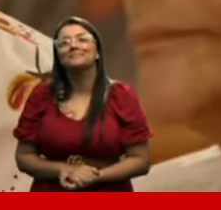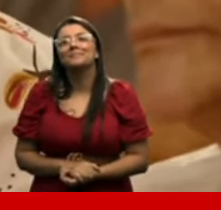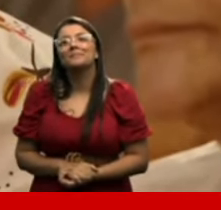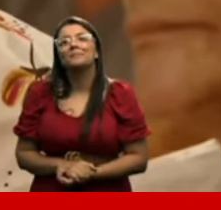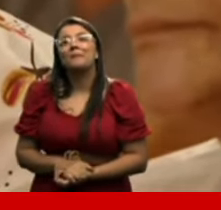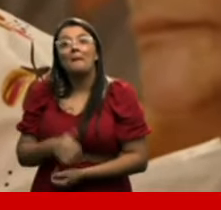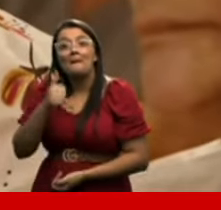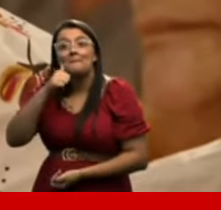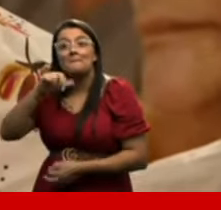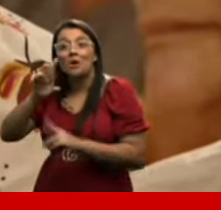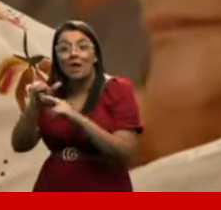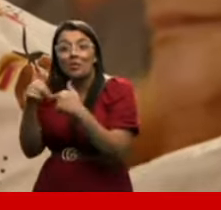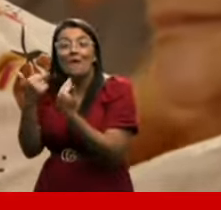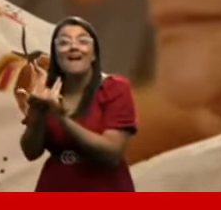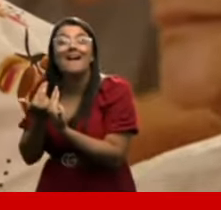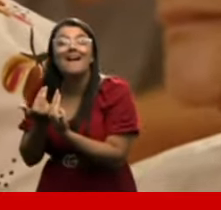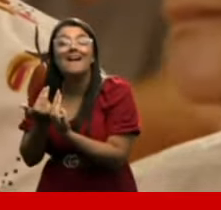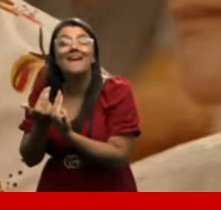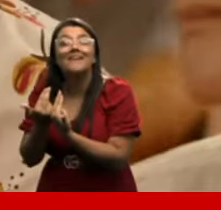Mulheres do reino?